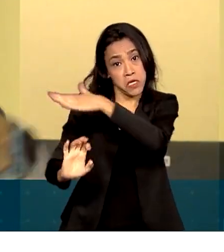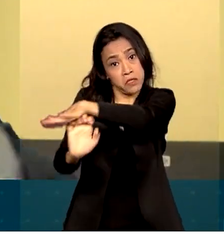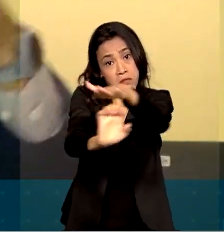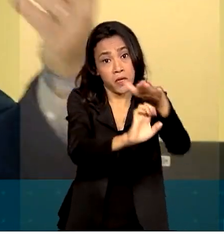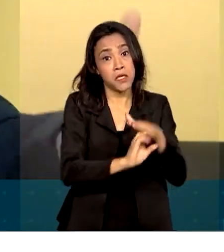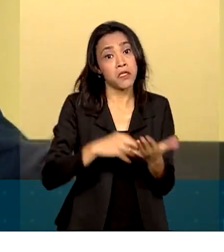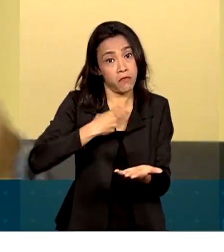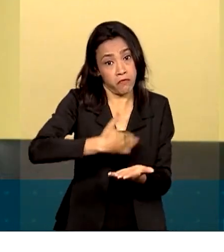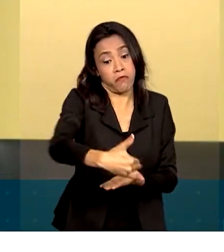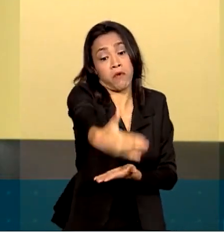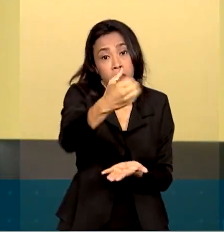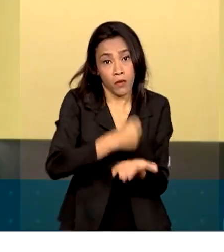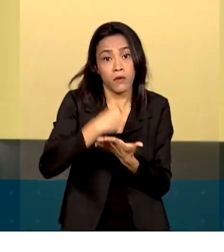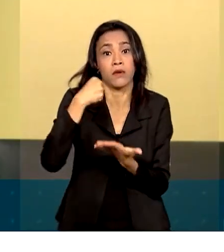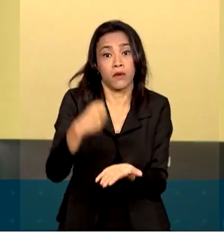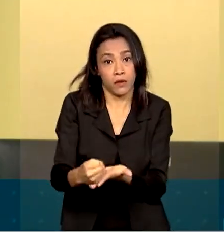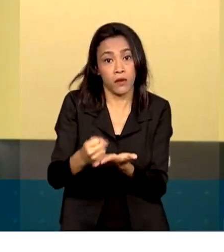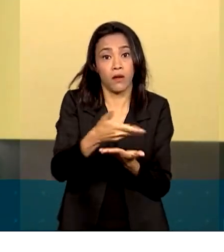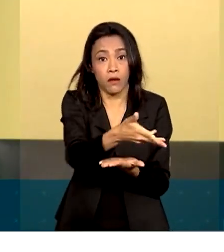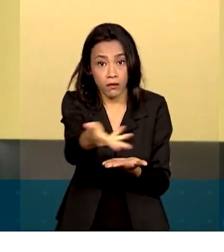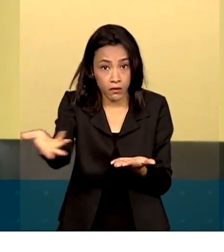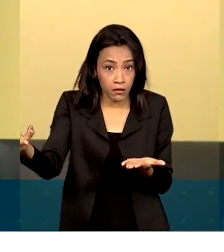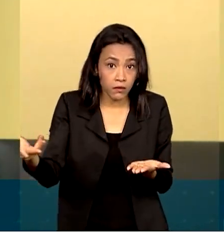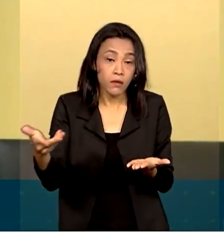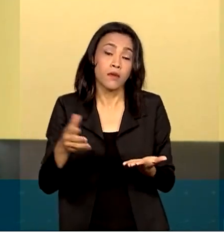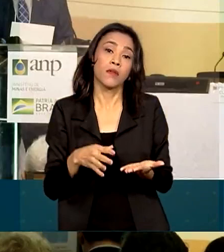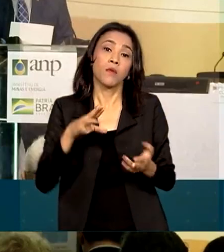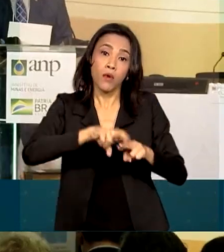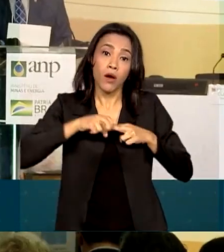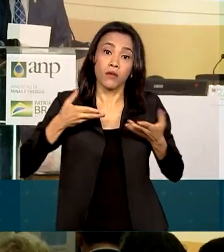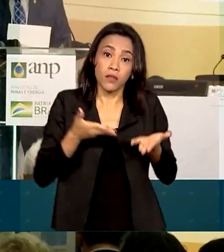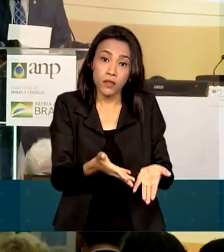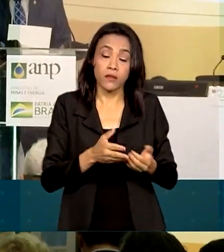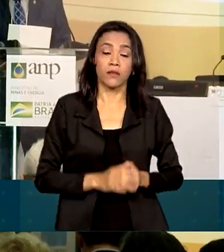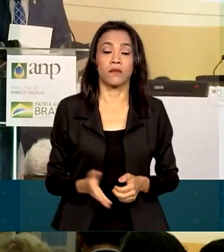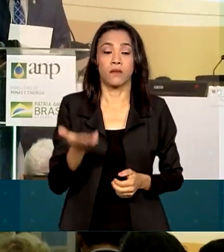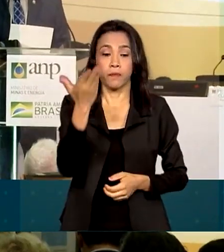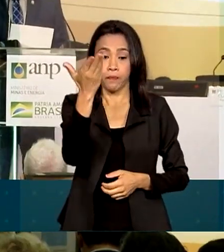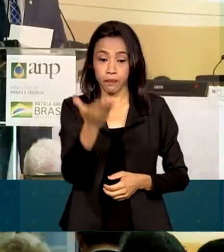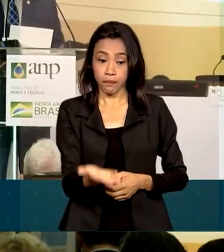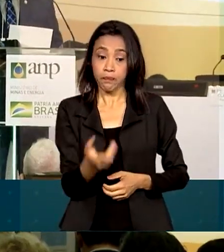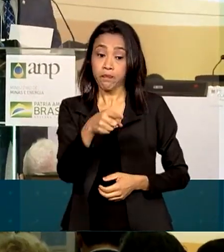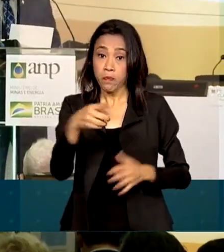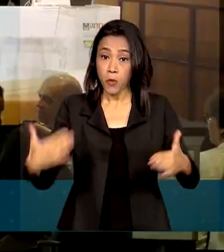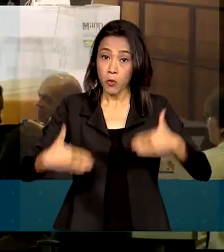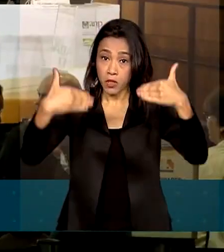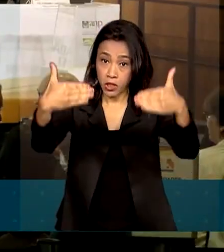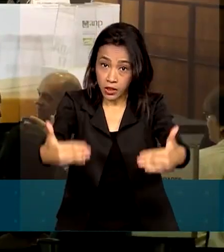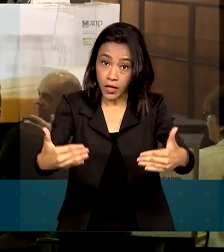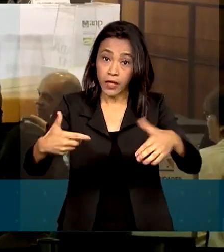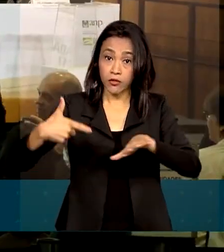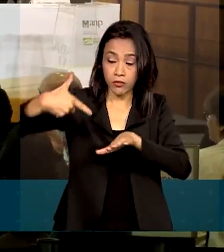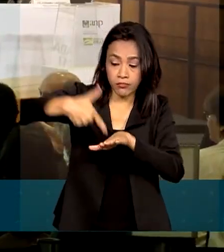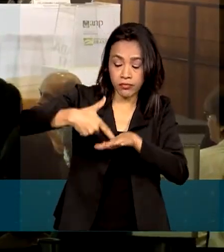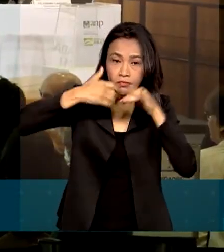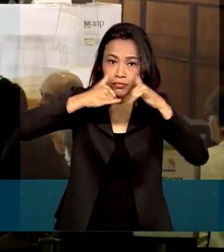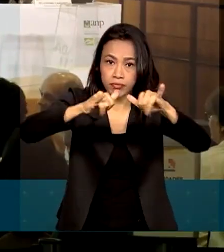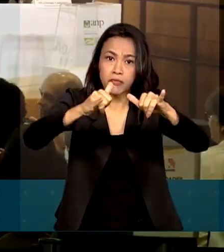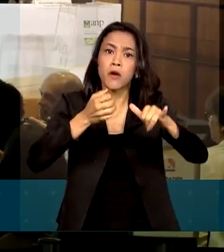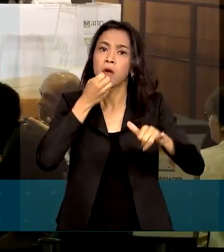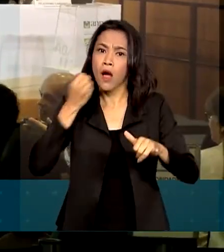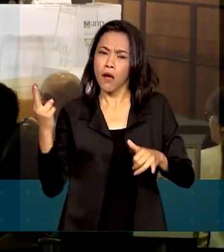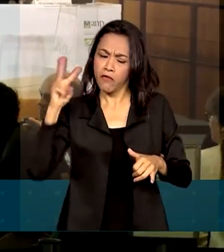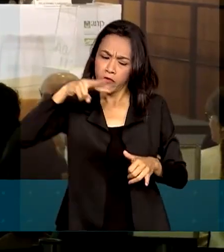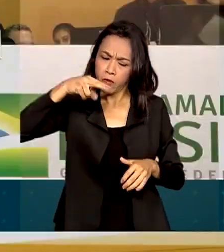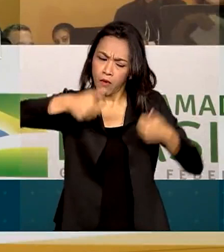contratação de bens e serviços a partir disso, tudo isso. O Ministério de Minas e Energia fez um balanço positivo do leilão,